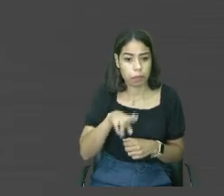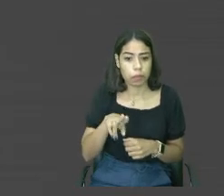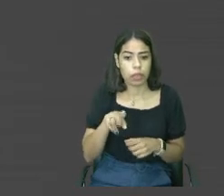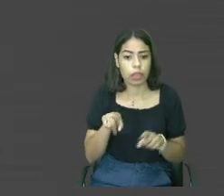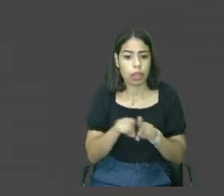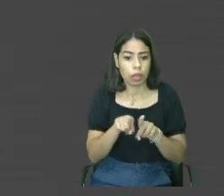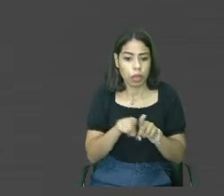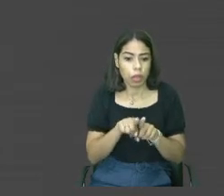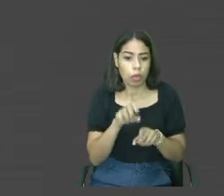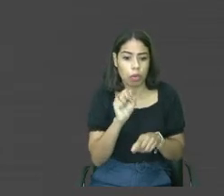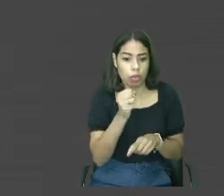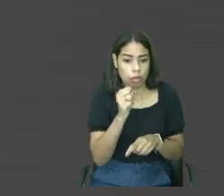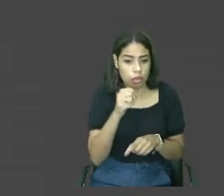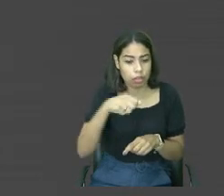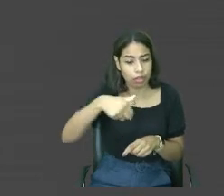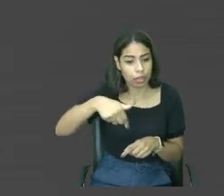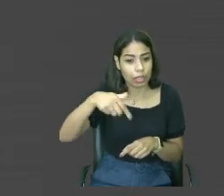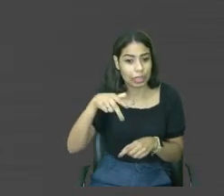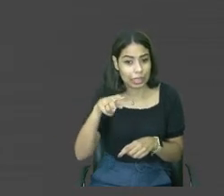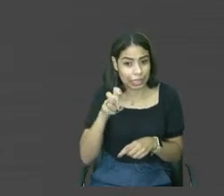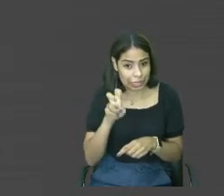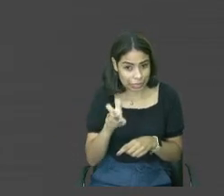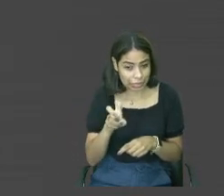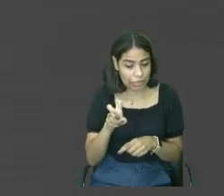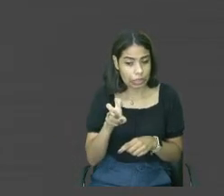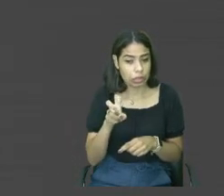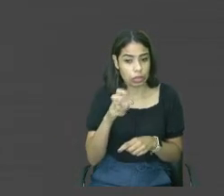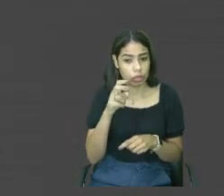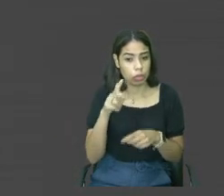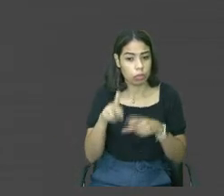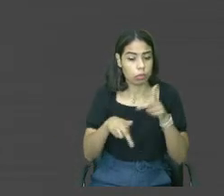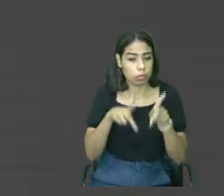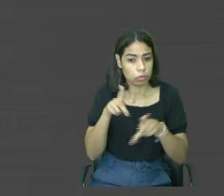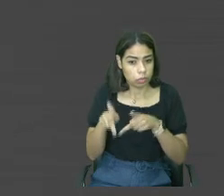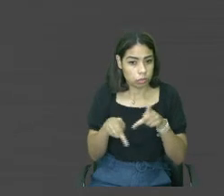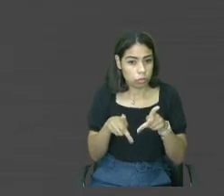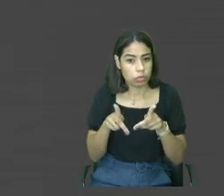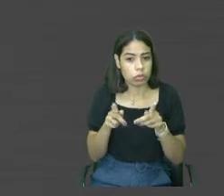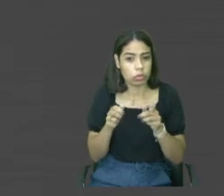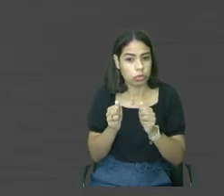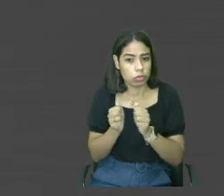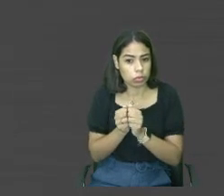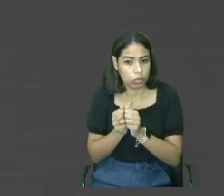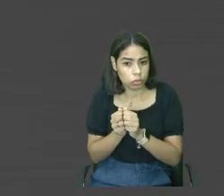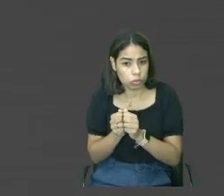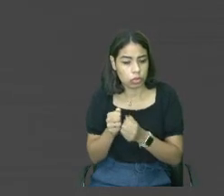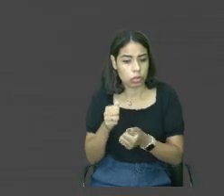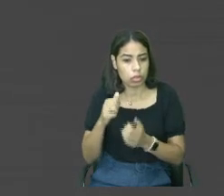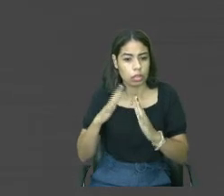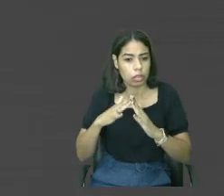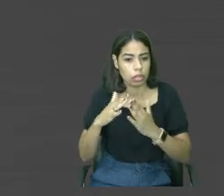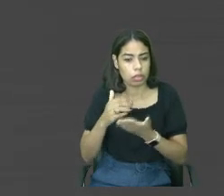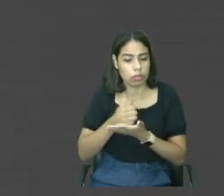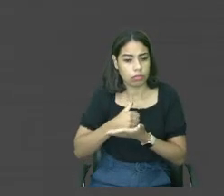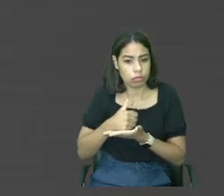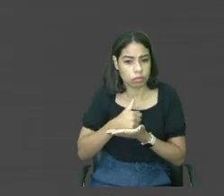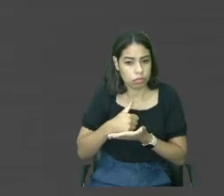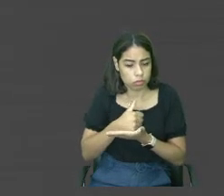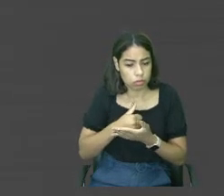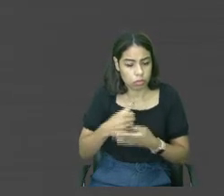875 pacientes acompanhados foram acompanhados na farmácia, tiveram dispensação na farmácia nesse quadrimestre,